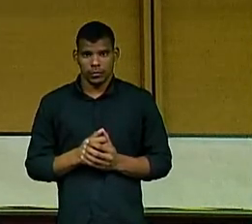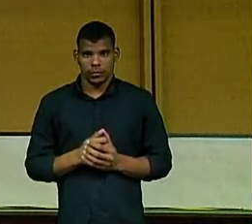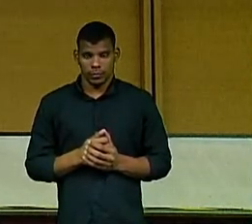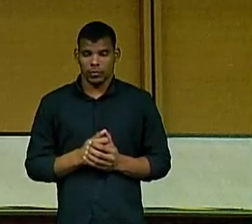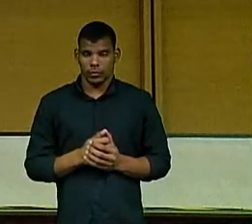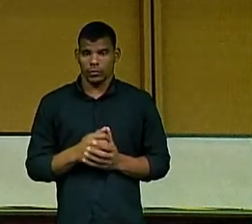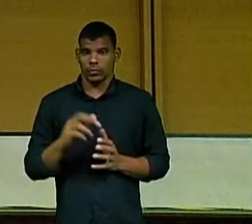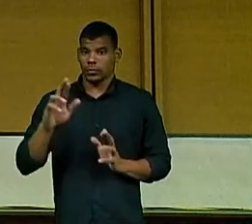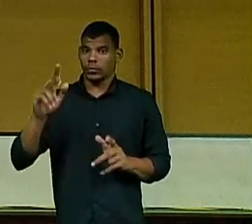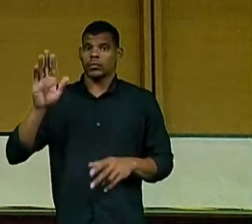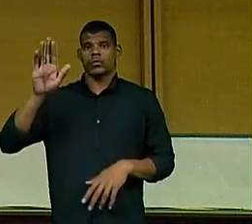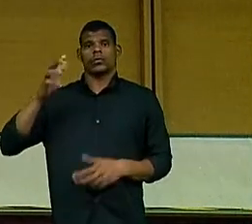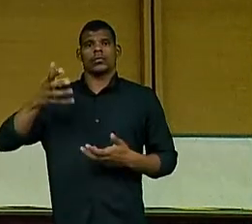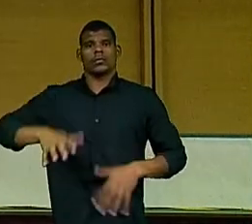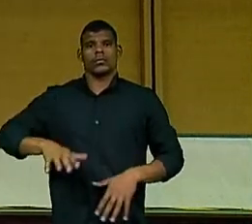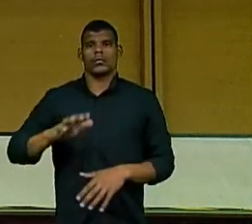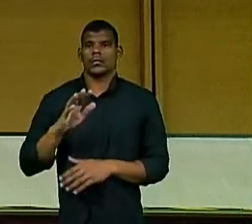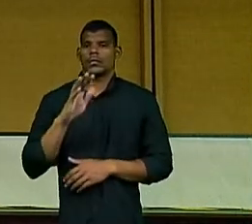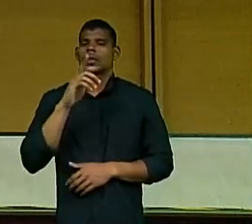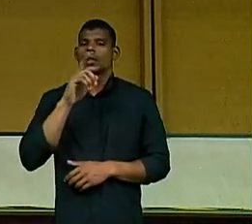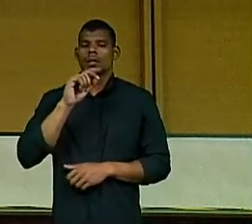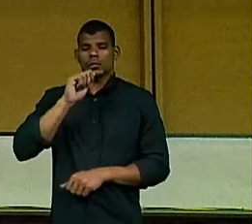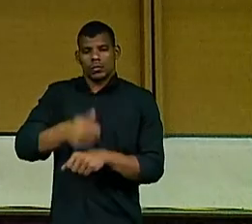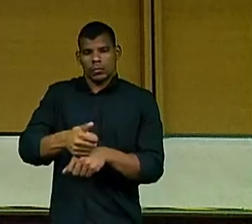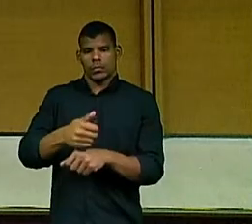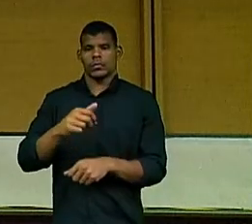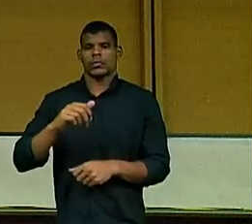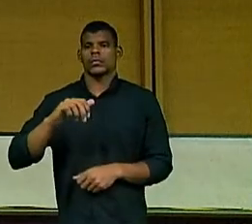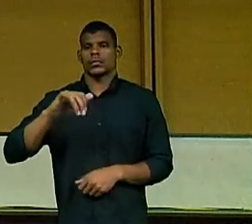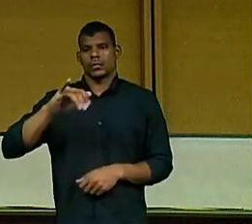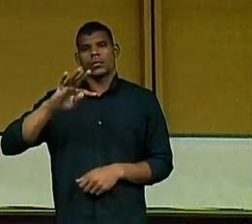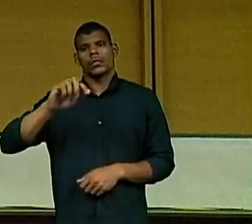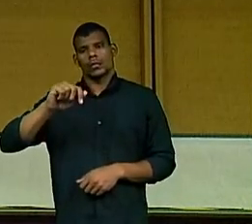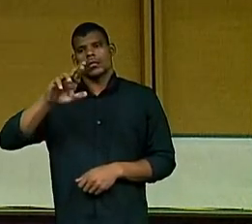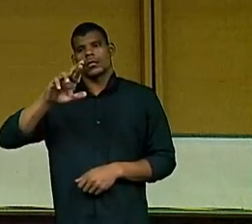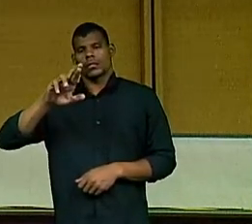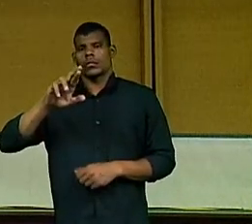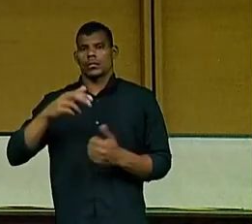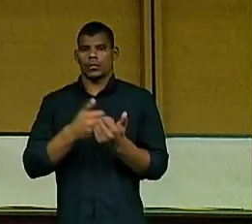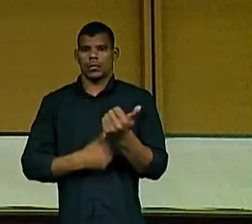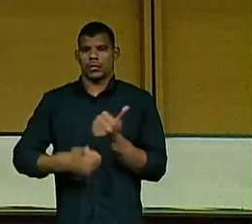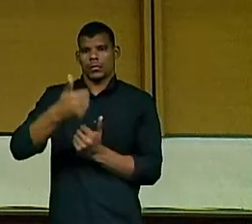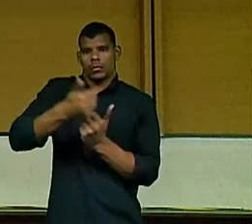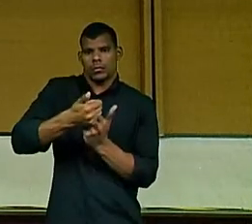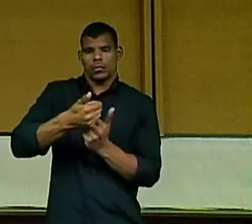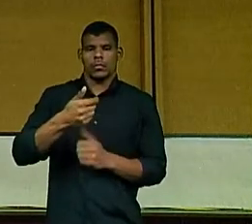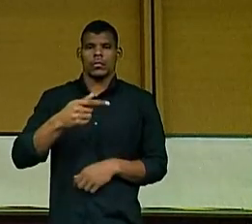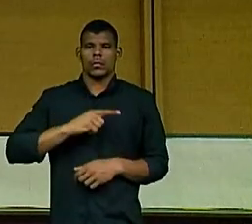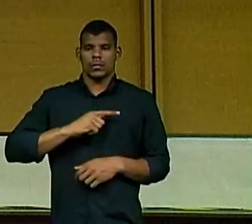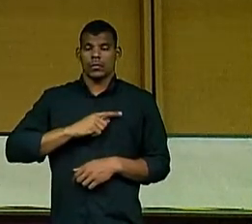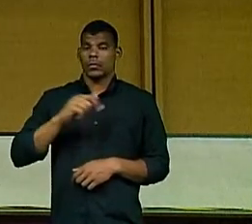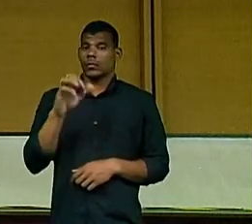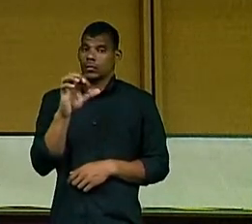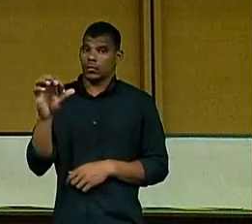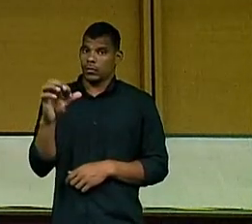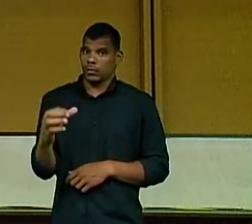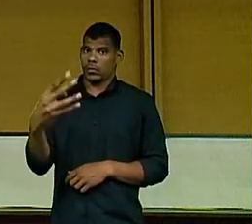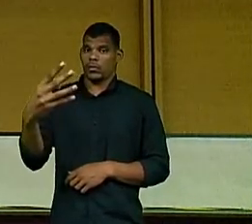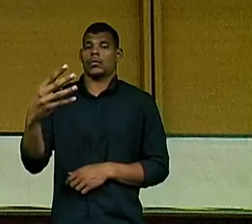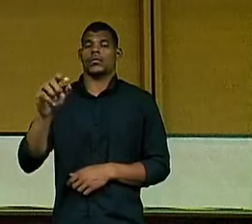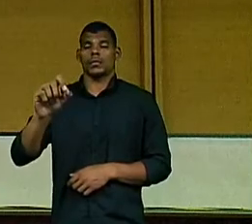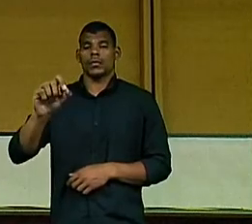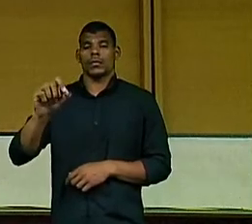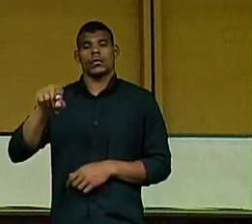vice-presidente dele tomar Franco assume e lá no final já em 1994 ele foi